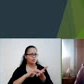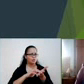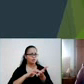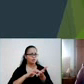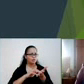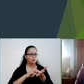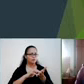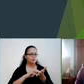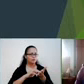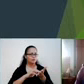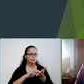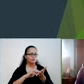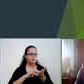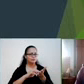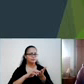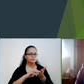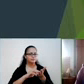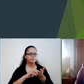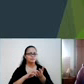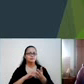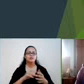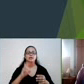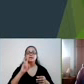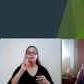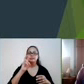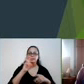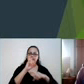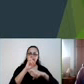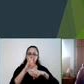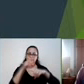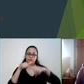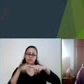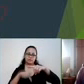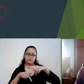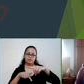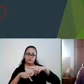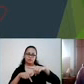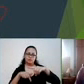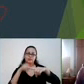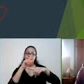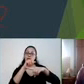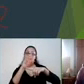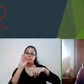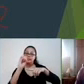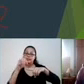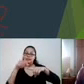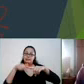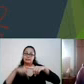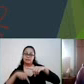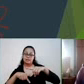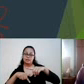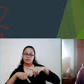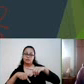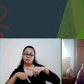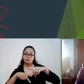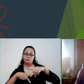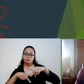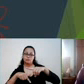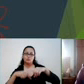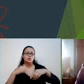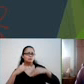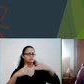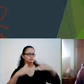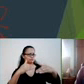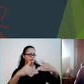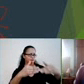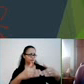gente. Sei que 5 sétimo é maior, 10 sétimo é maior, e assim